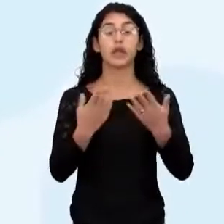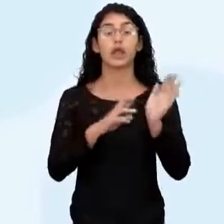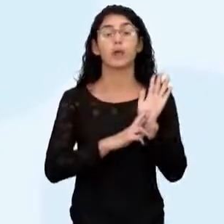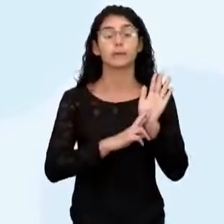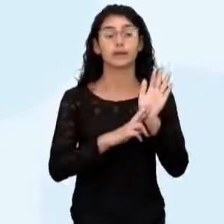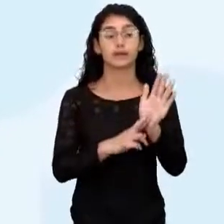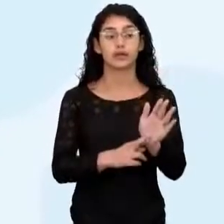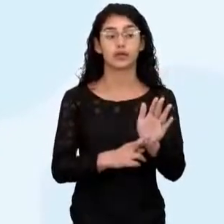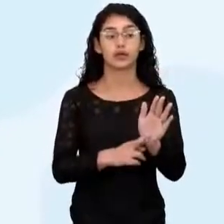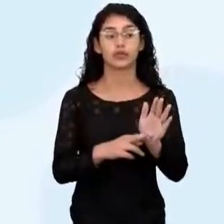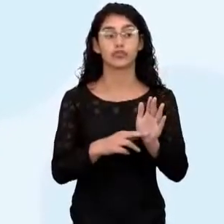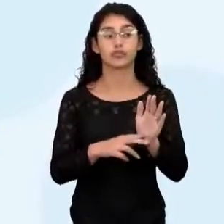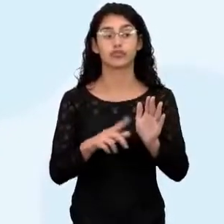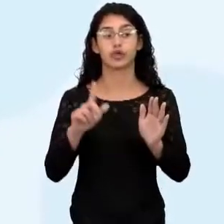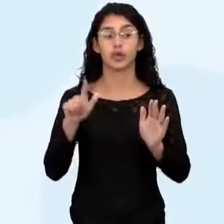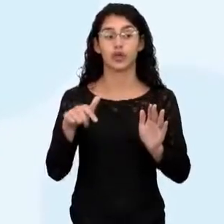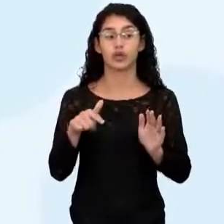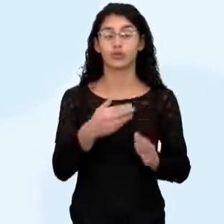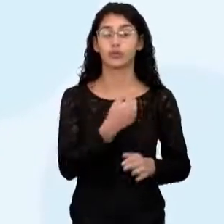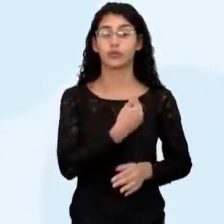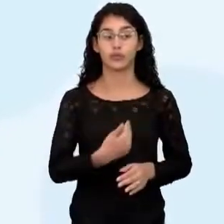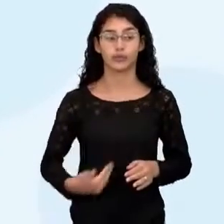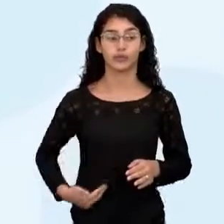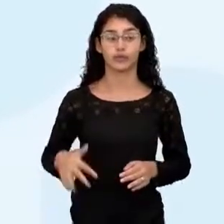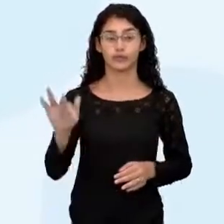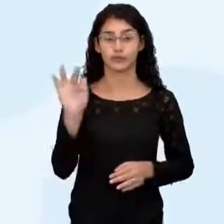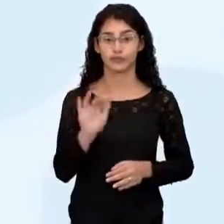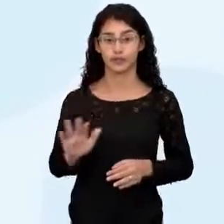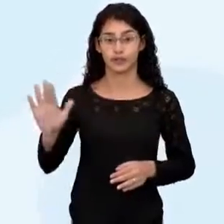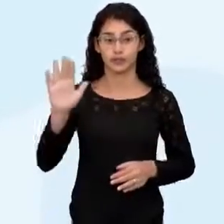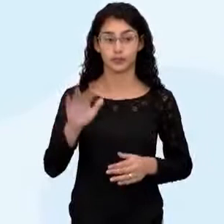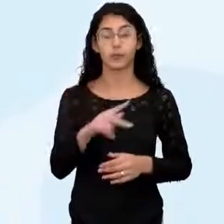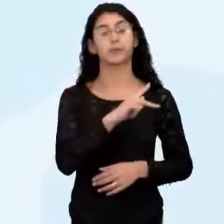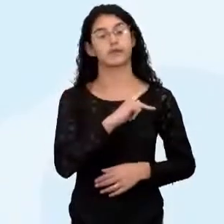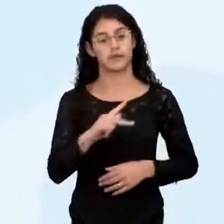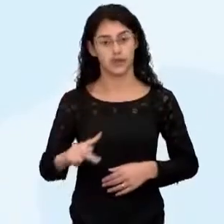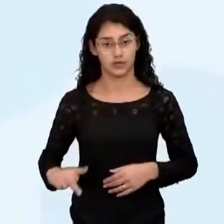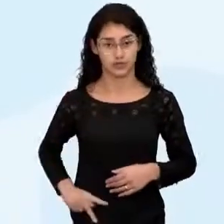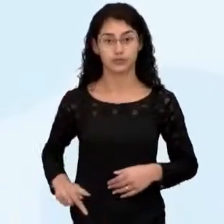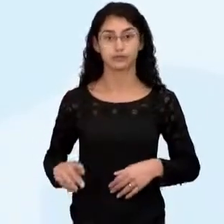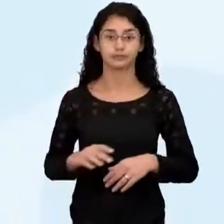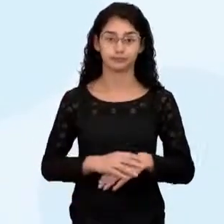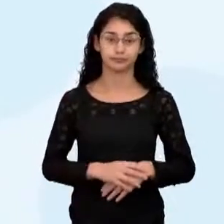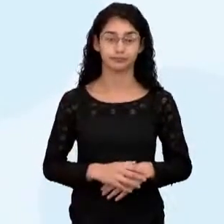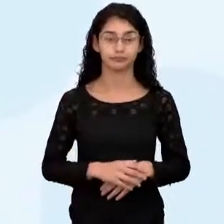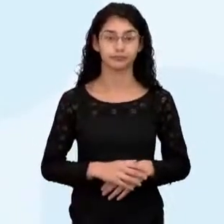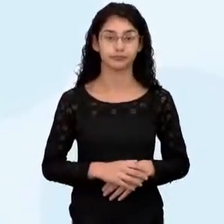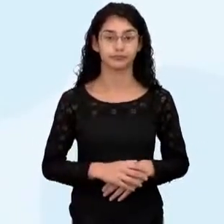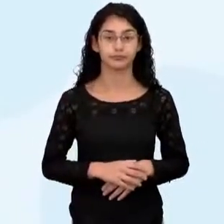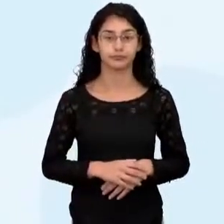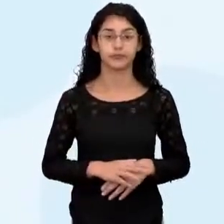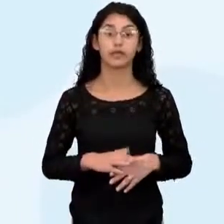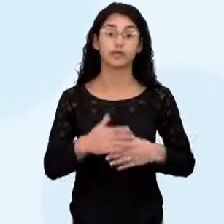do governo federal? É o presidente da República. Então, é ele